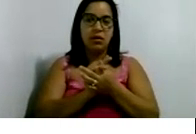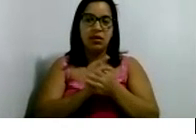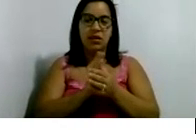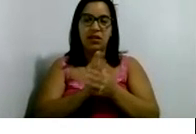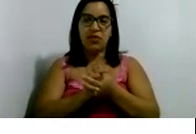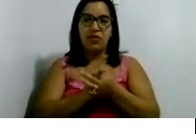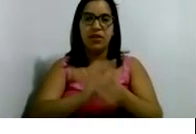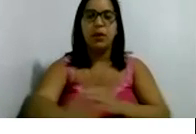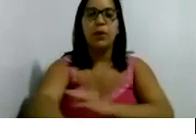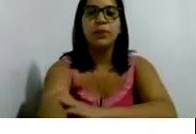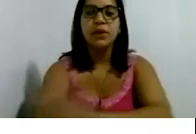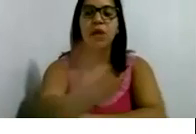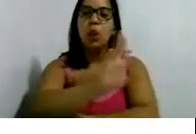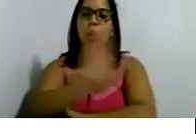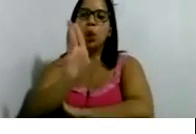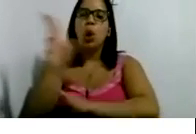do embrião?